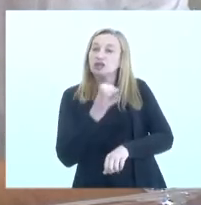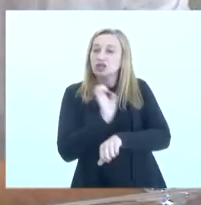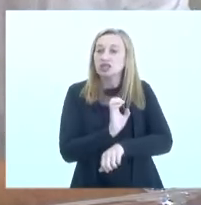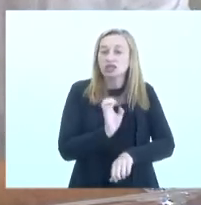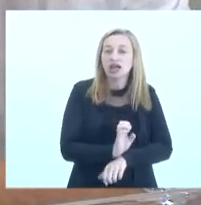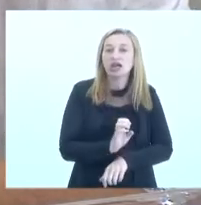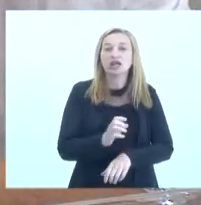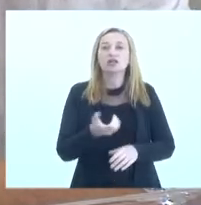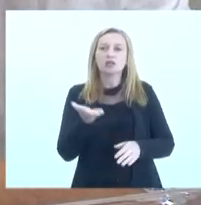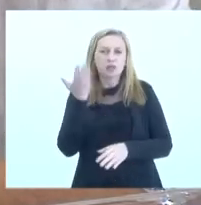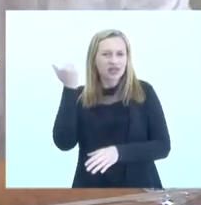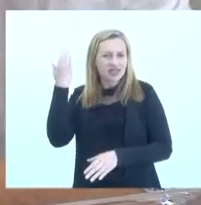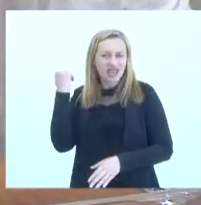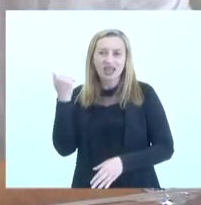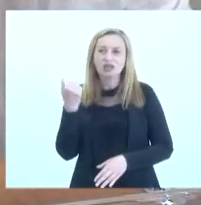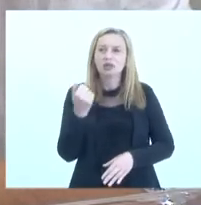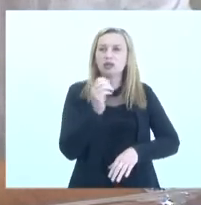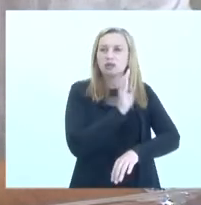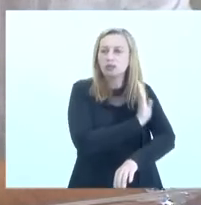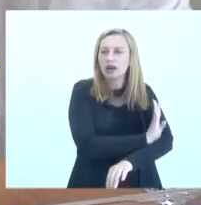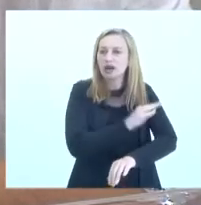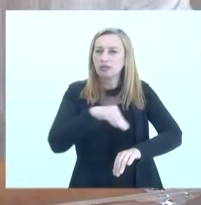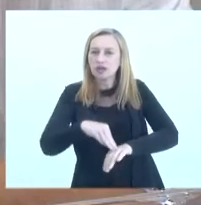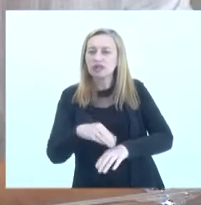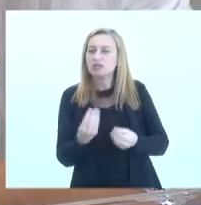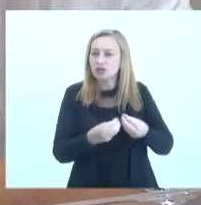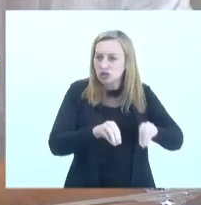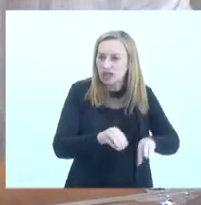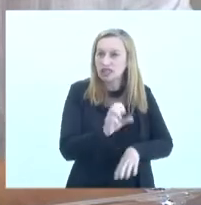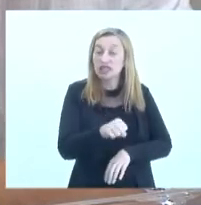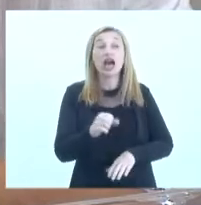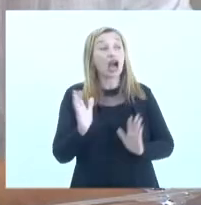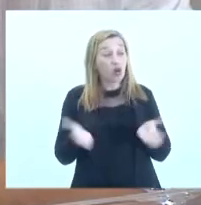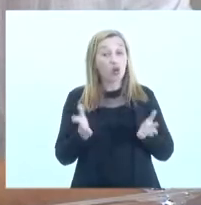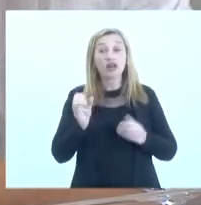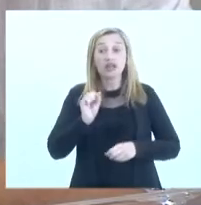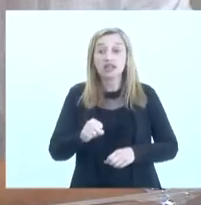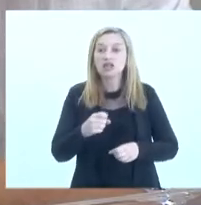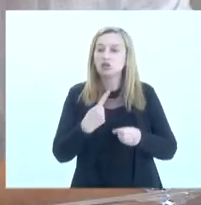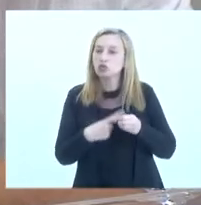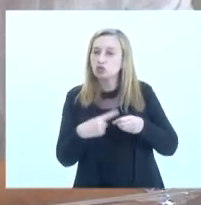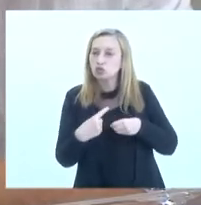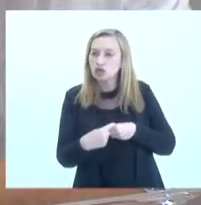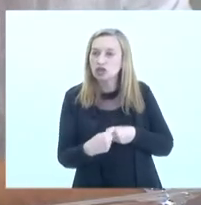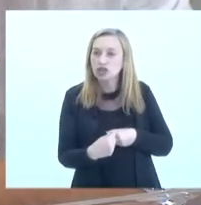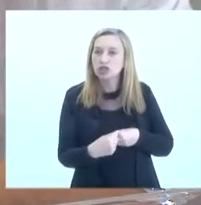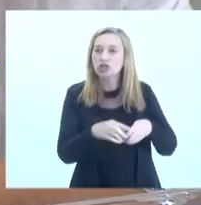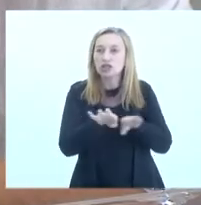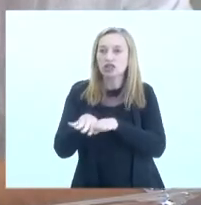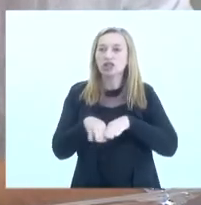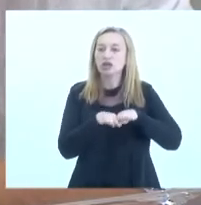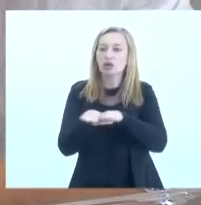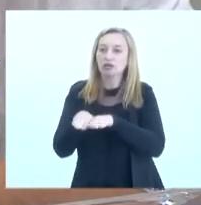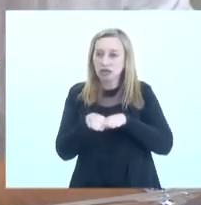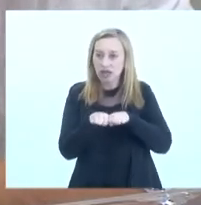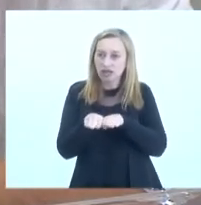foi prejudicada. Eu acho que agora nós temos que colocar, sim, os municípios em igualdade,